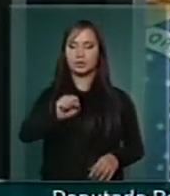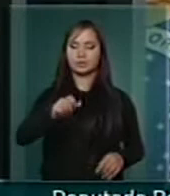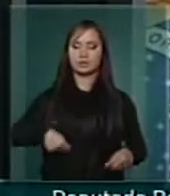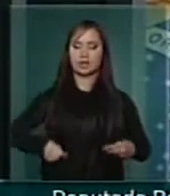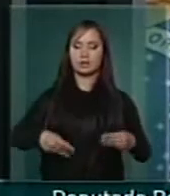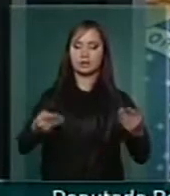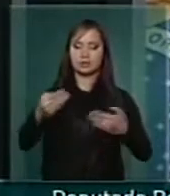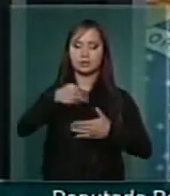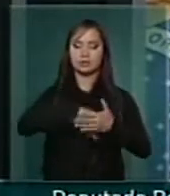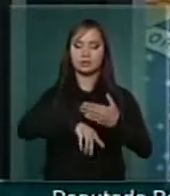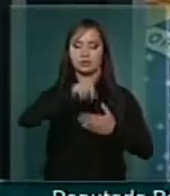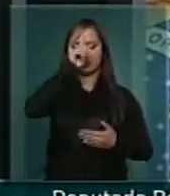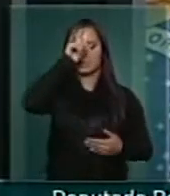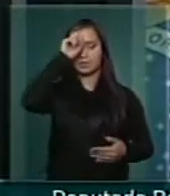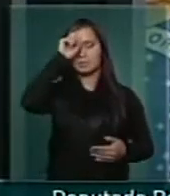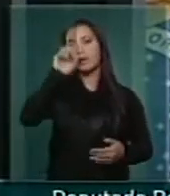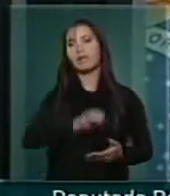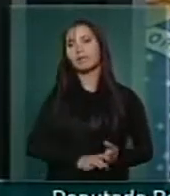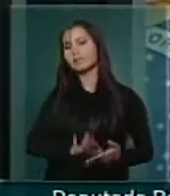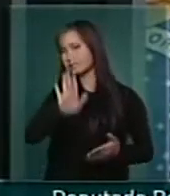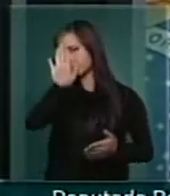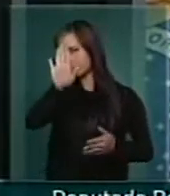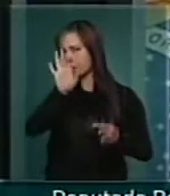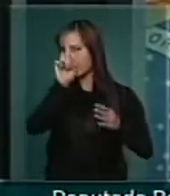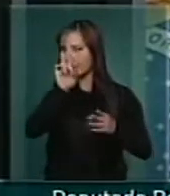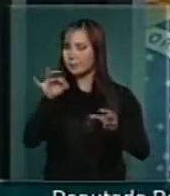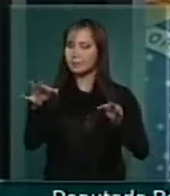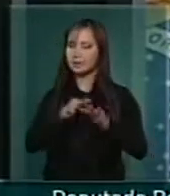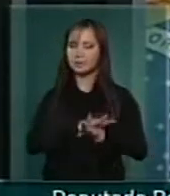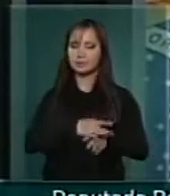minuto apenas, presidenta, para concluir o meu raciocínio.